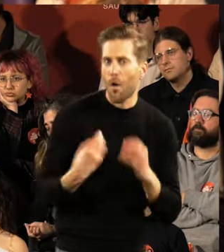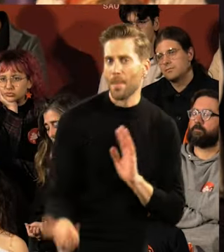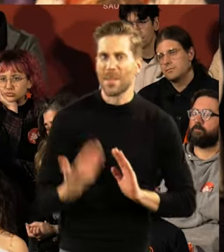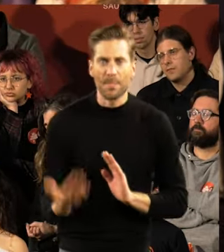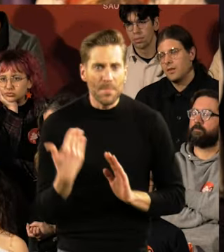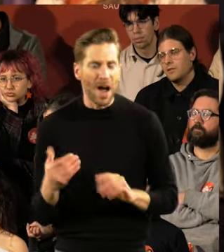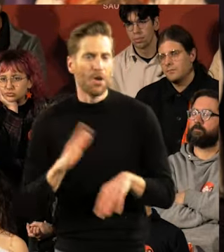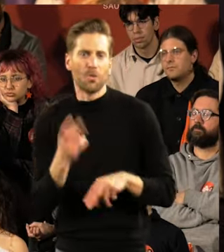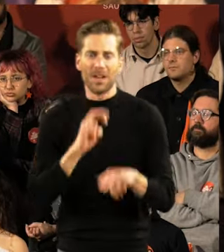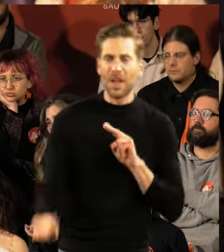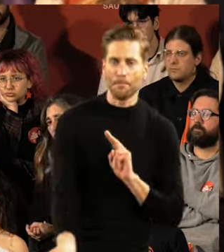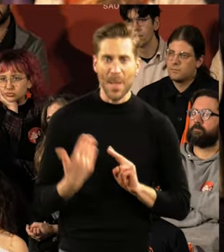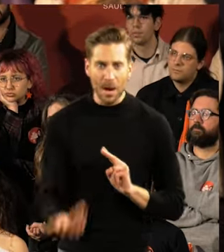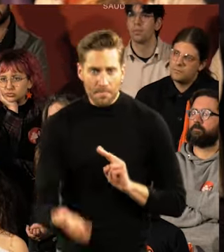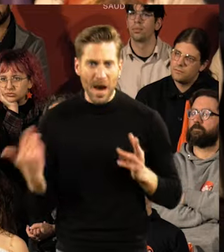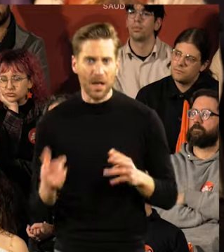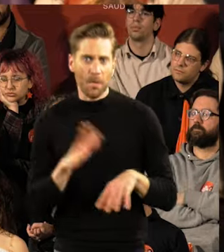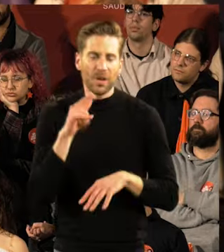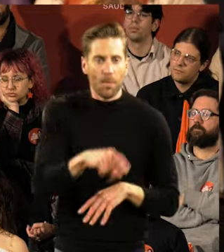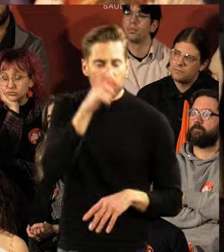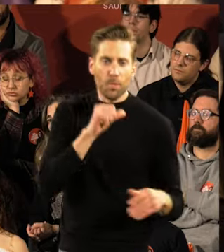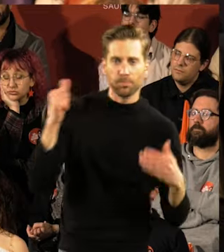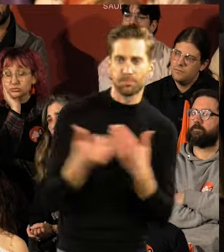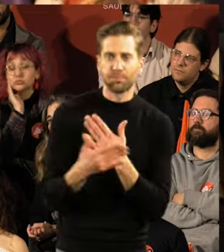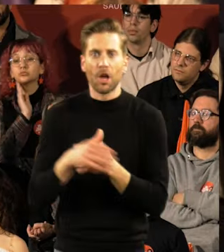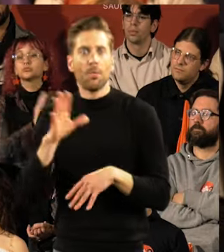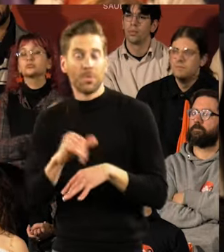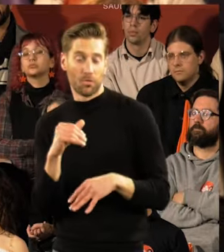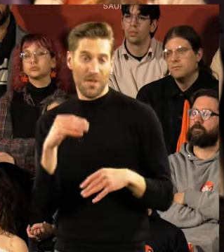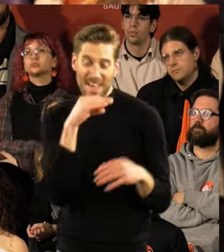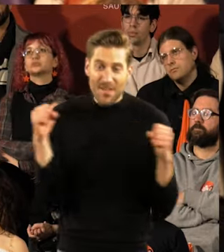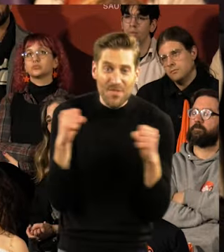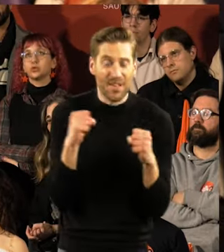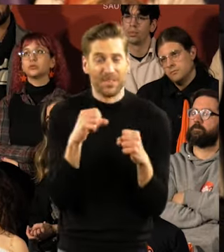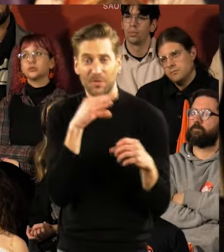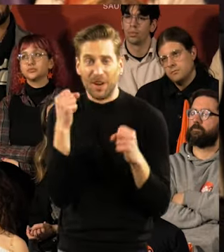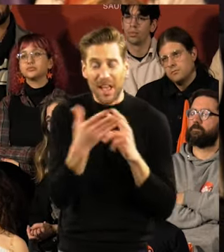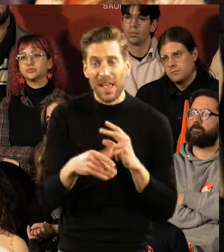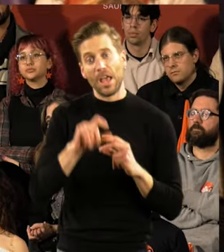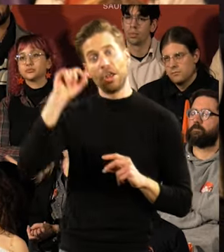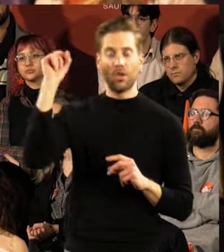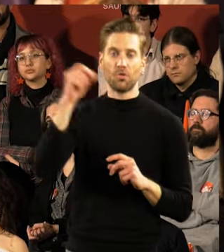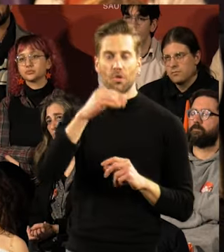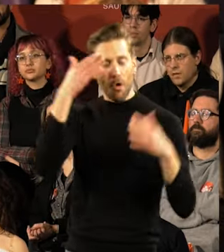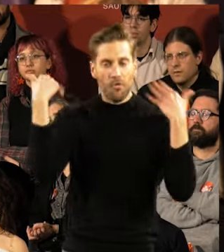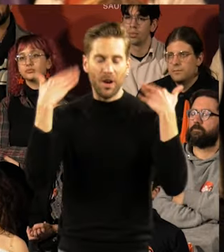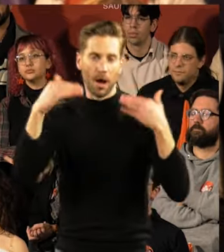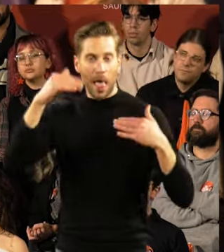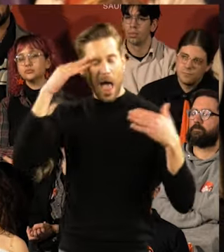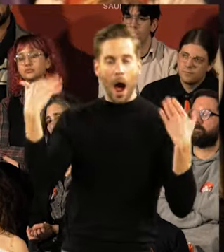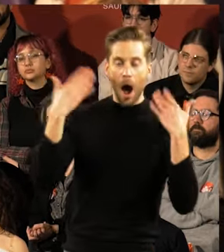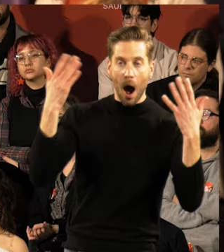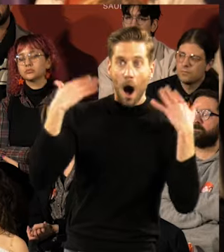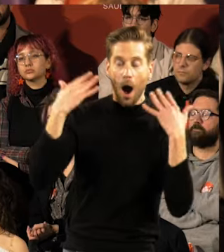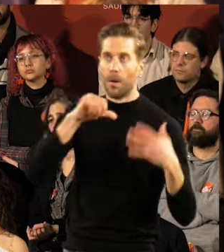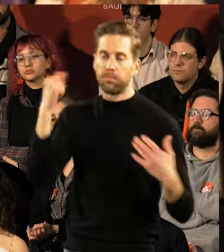eficiência energética. E por isso temos pessoas que morrem no inverno de frio e que morrem no verão de calor. É